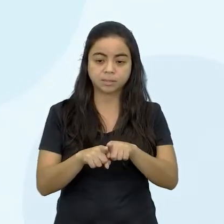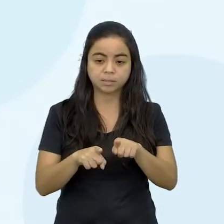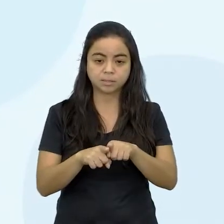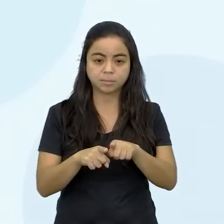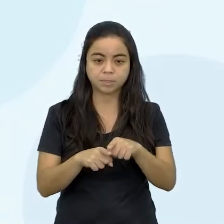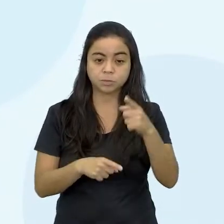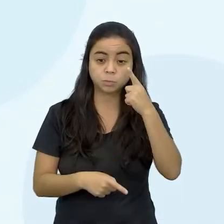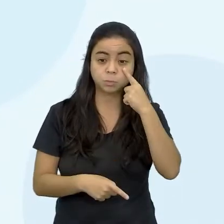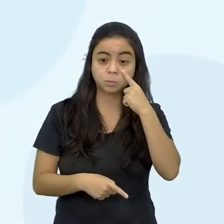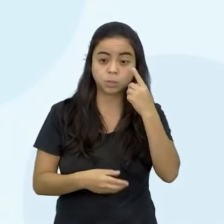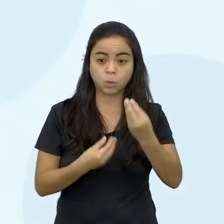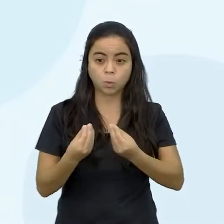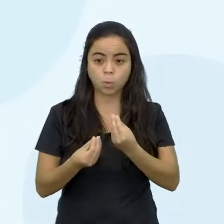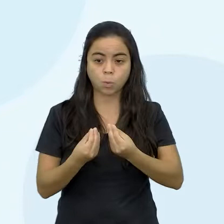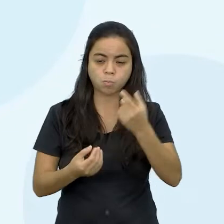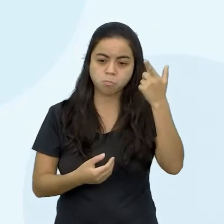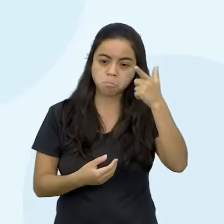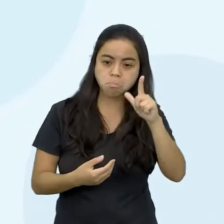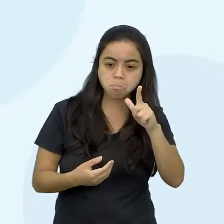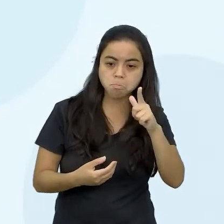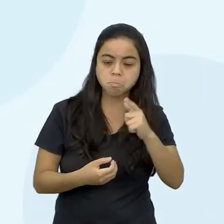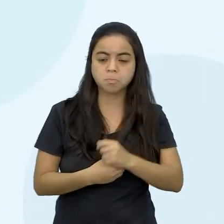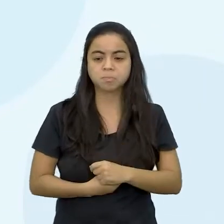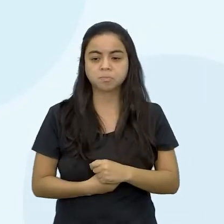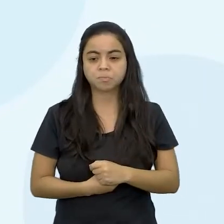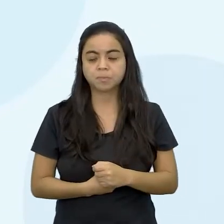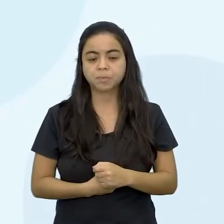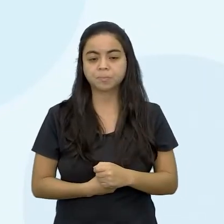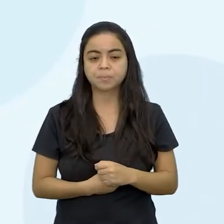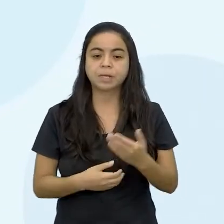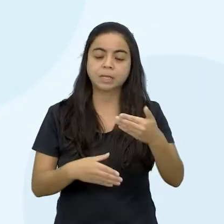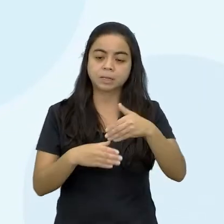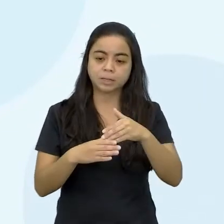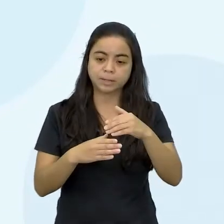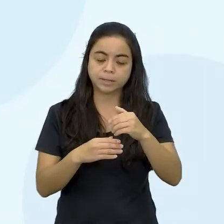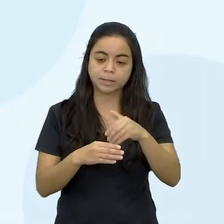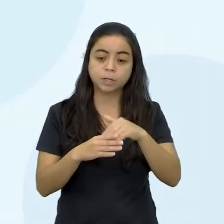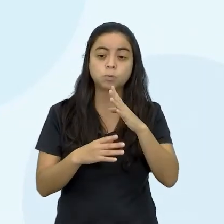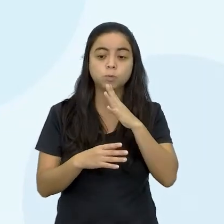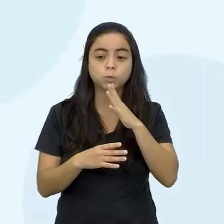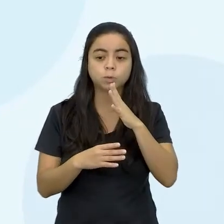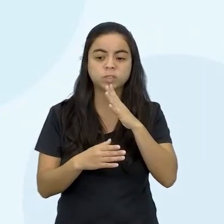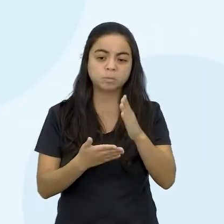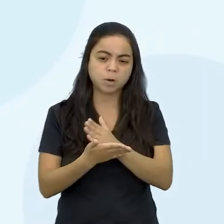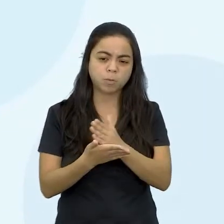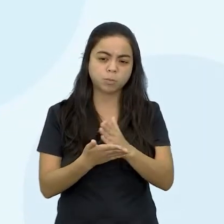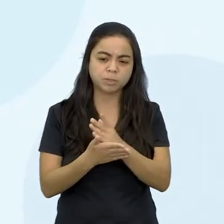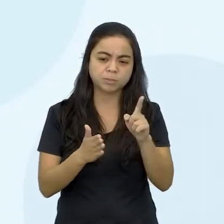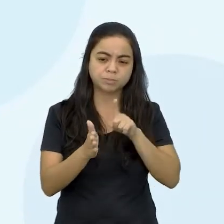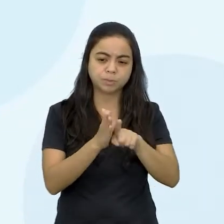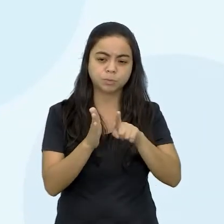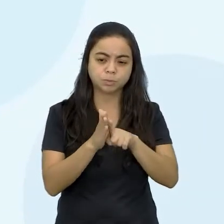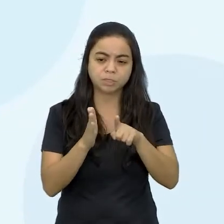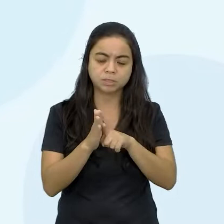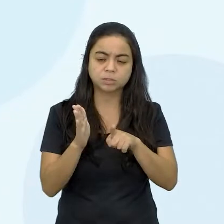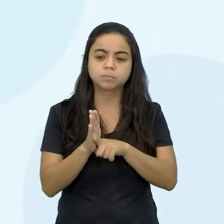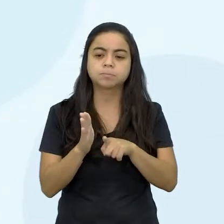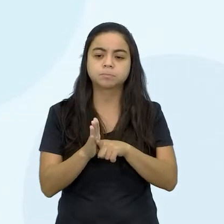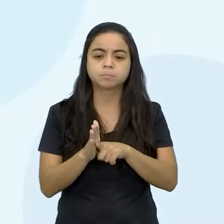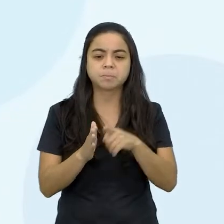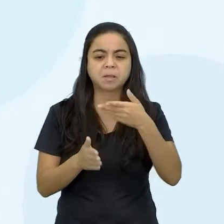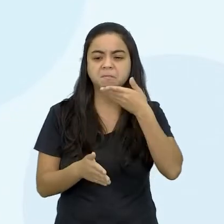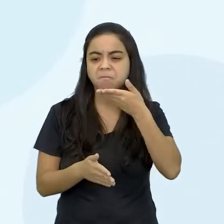de você ver como é que você tá aí dentro do conhecimento que a gente tem colocado aquele com algumas perguntas muito pontuais